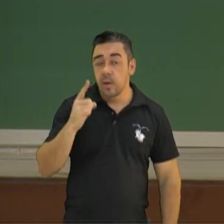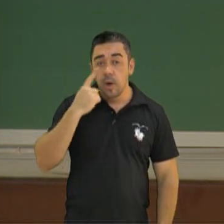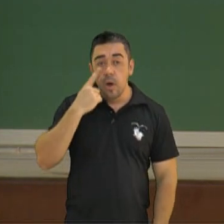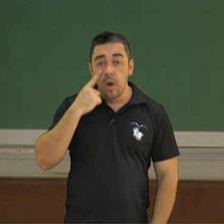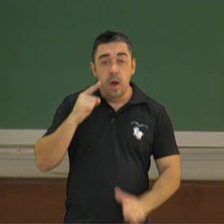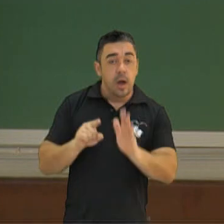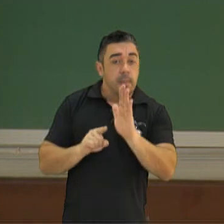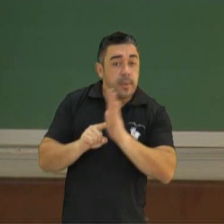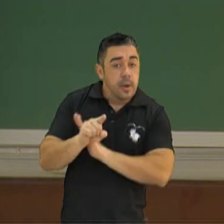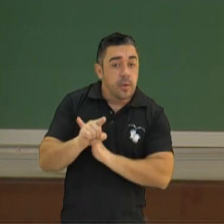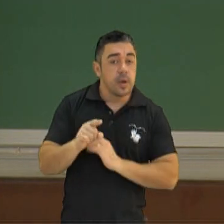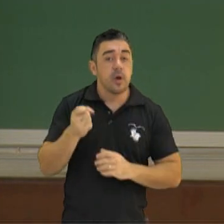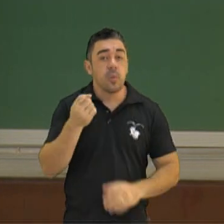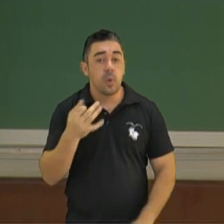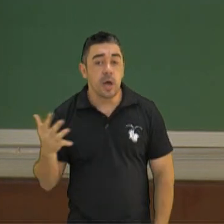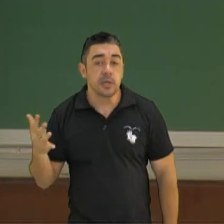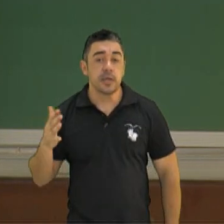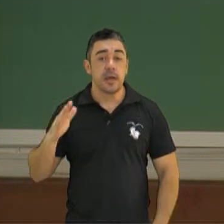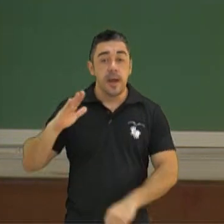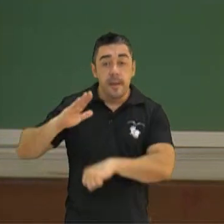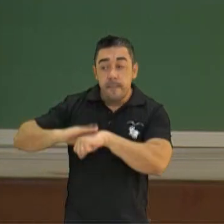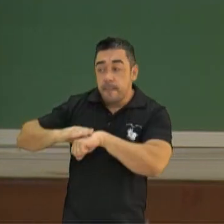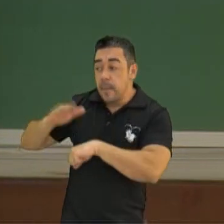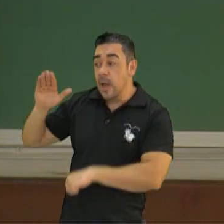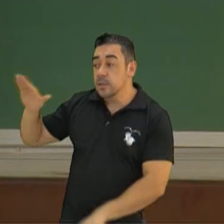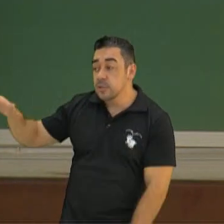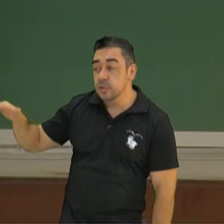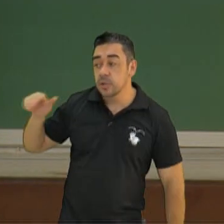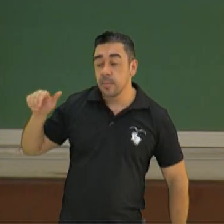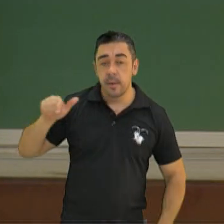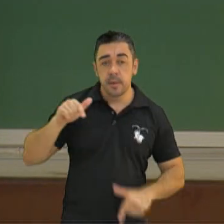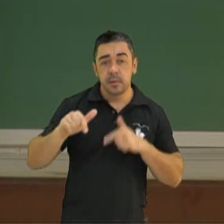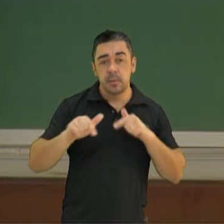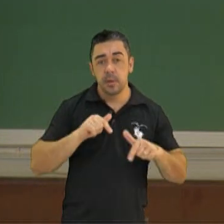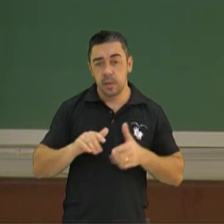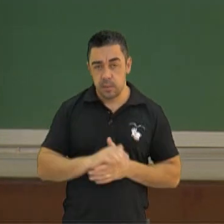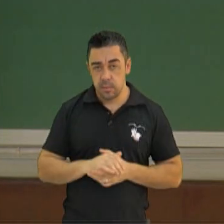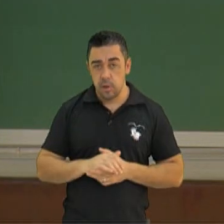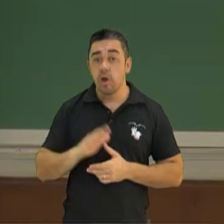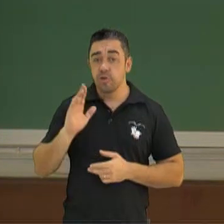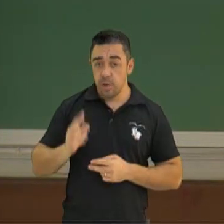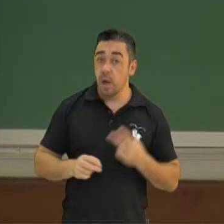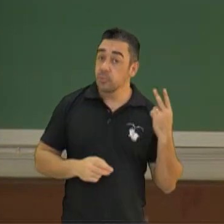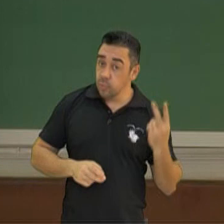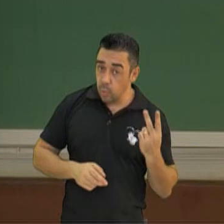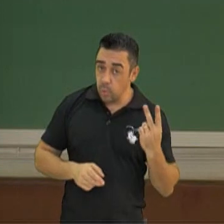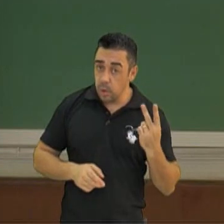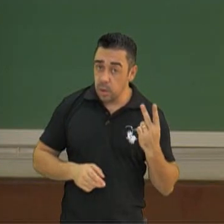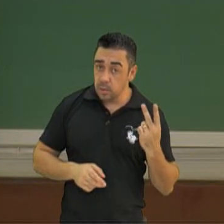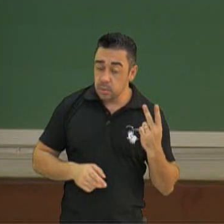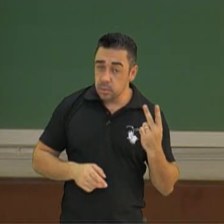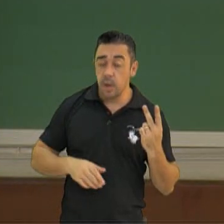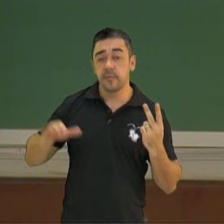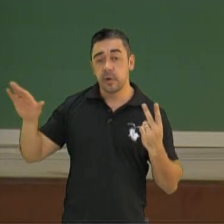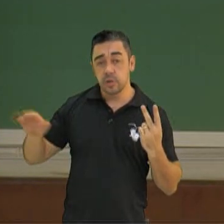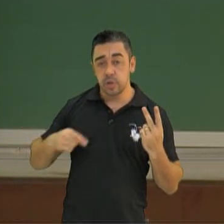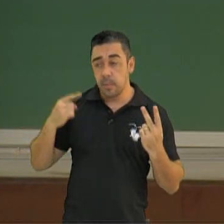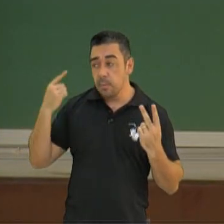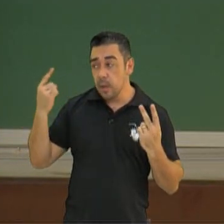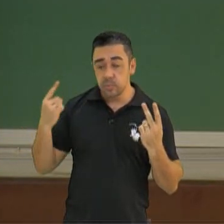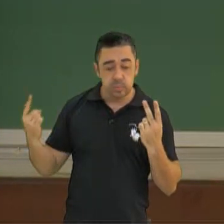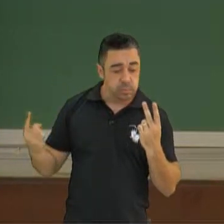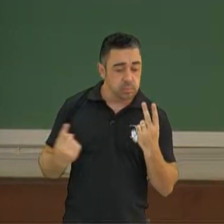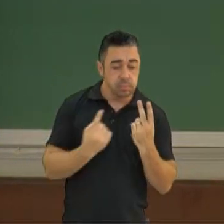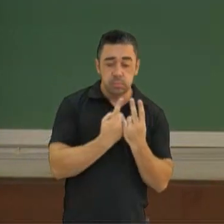na pergunta. Olha, quantas costureiras elas terão que contratar? Elas já eram em 2. Nós vimos